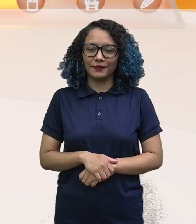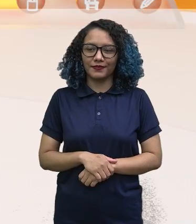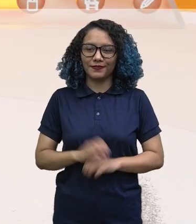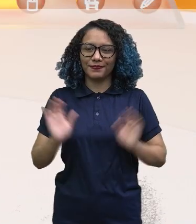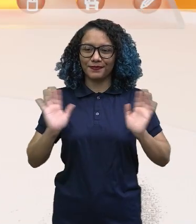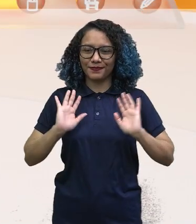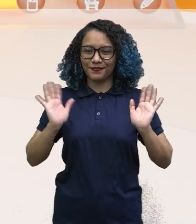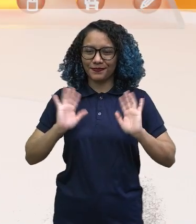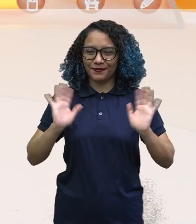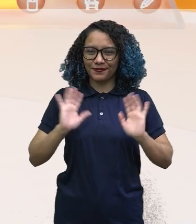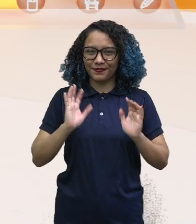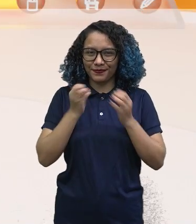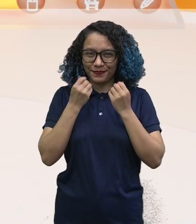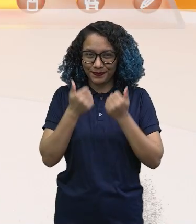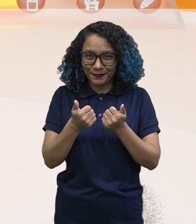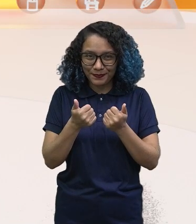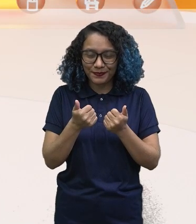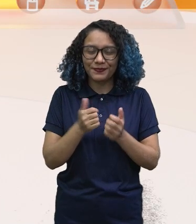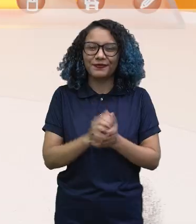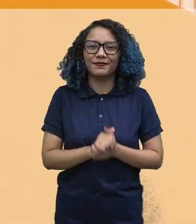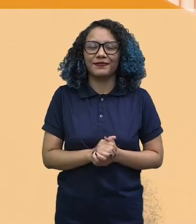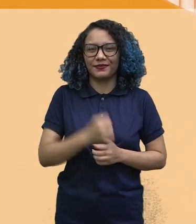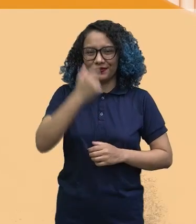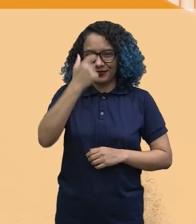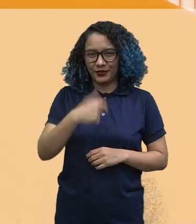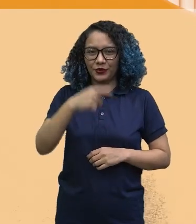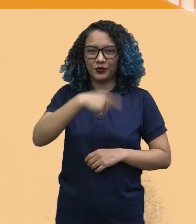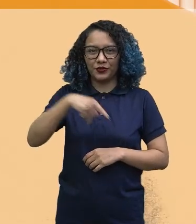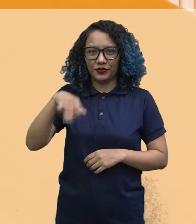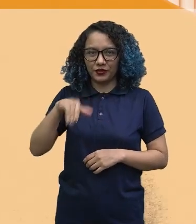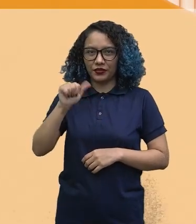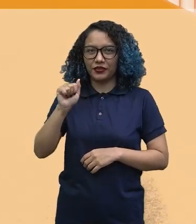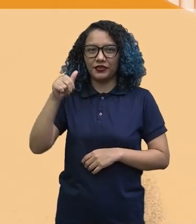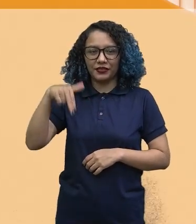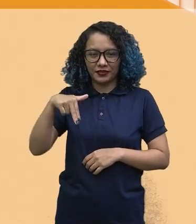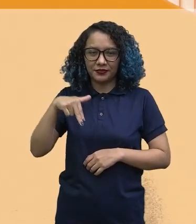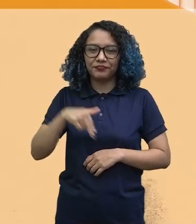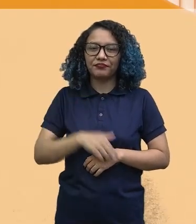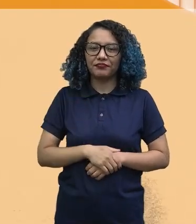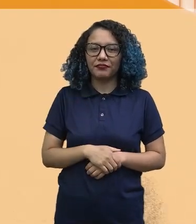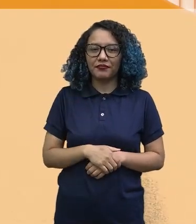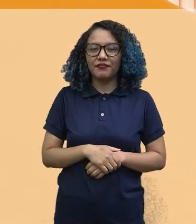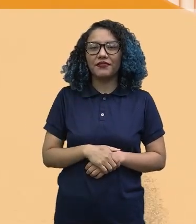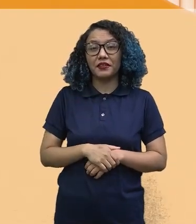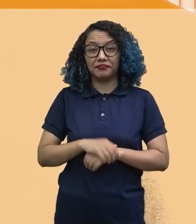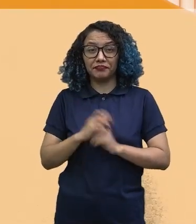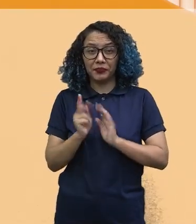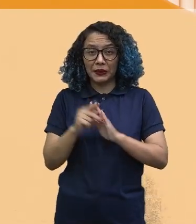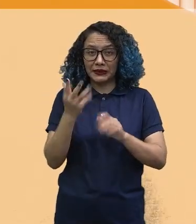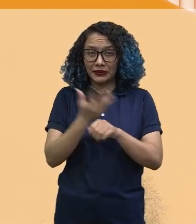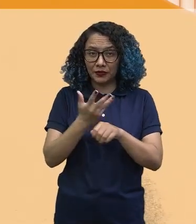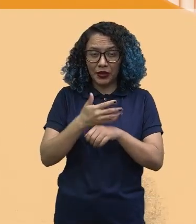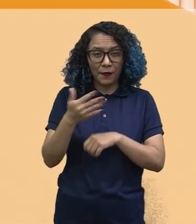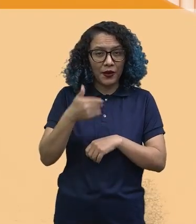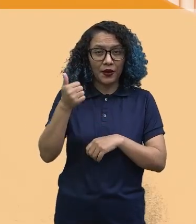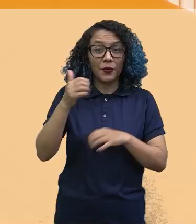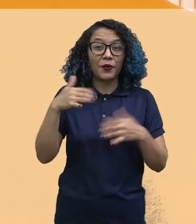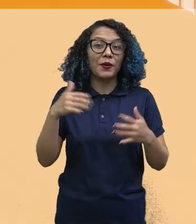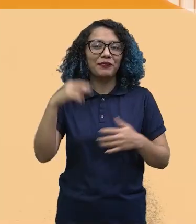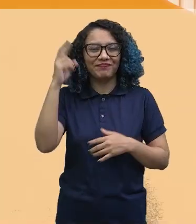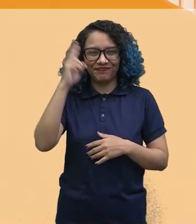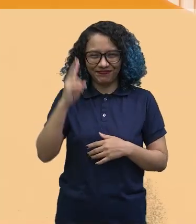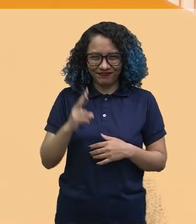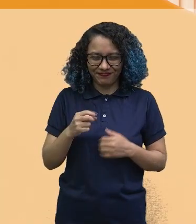Olá, queridos alunos, tudo bem com vocês? Eu sou o professor Ian Souto, daquele que é o melhor componente, o componente de